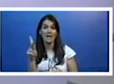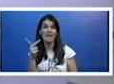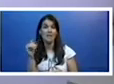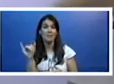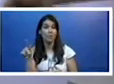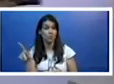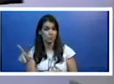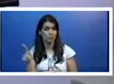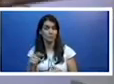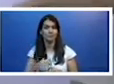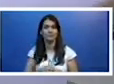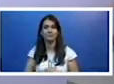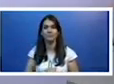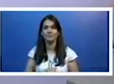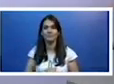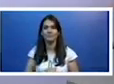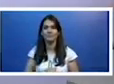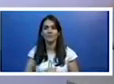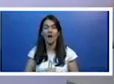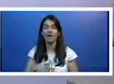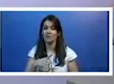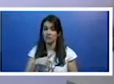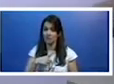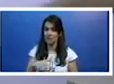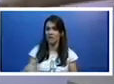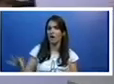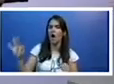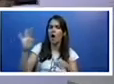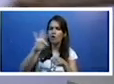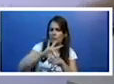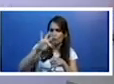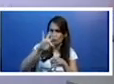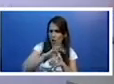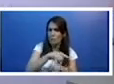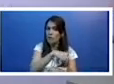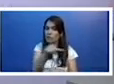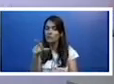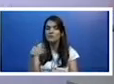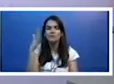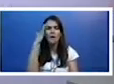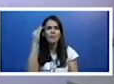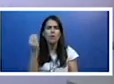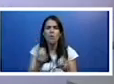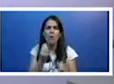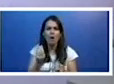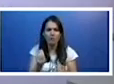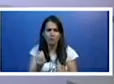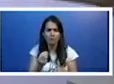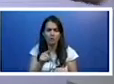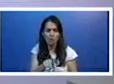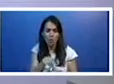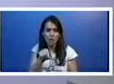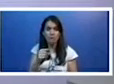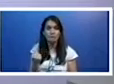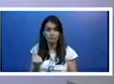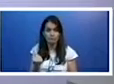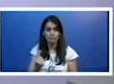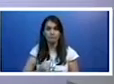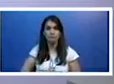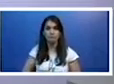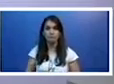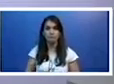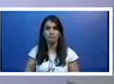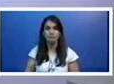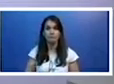Vamos colocar aqui as três fórmulas, né, as razões, para identificar qual fórmula nós vamos usar. O